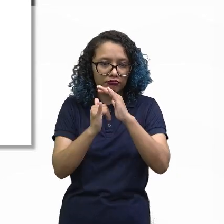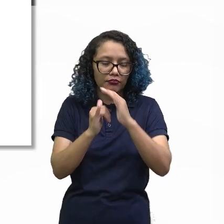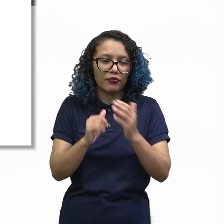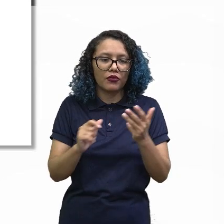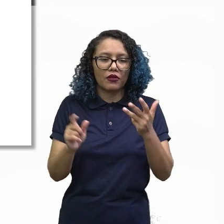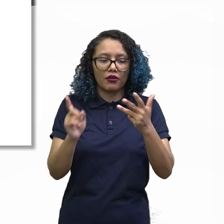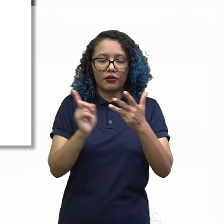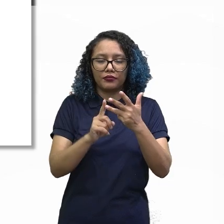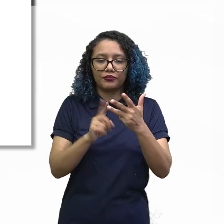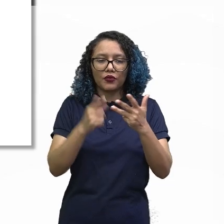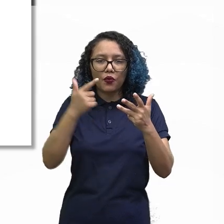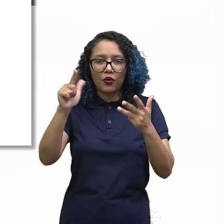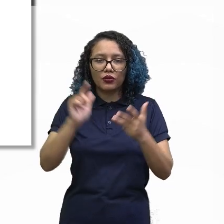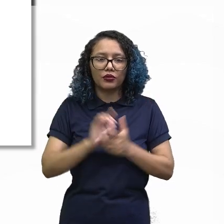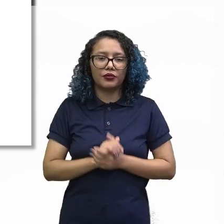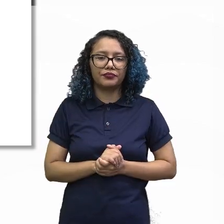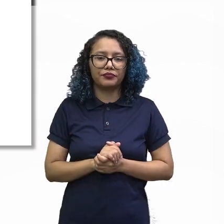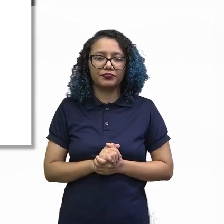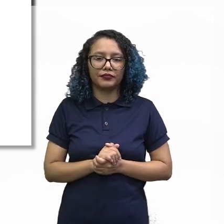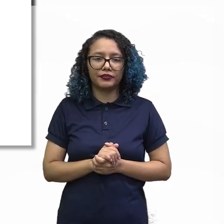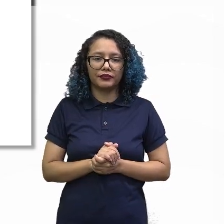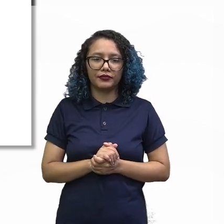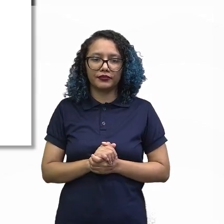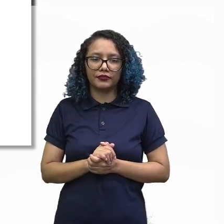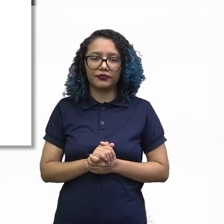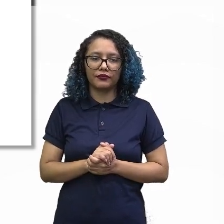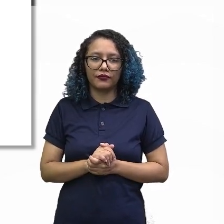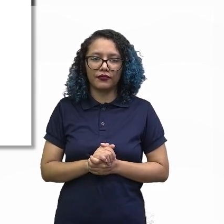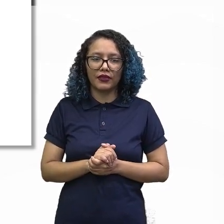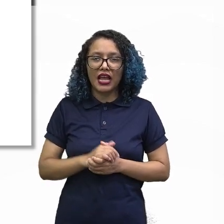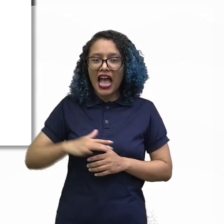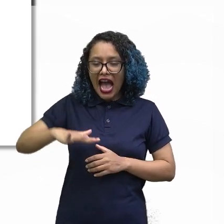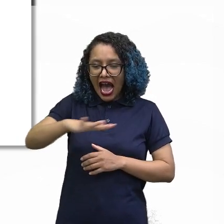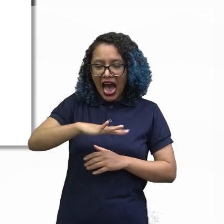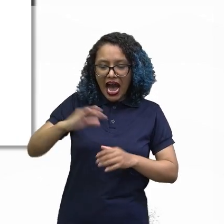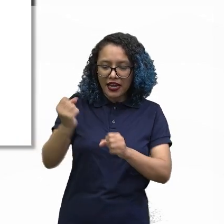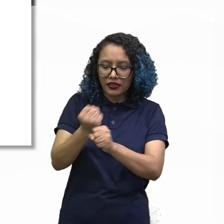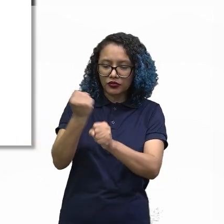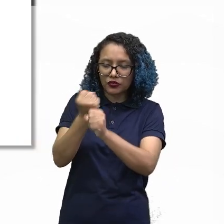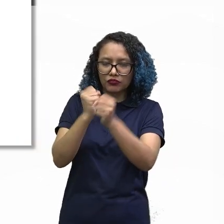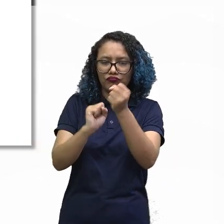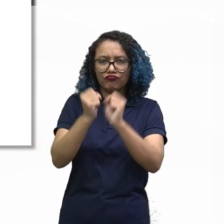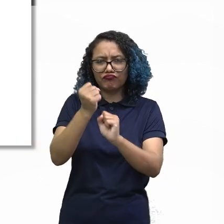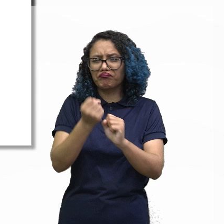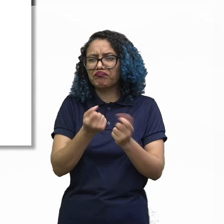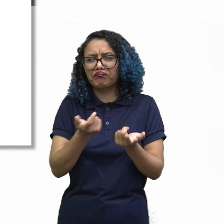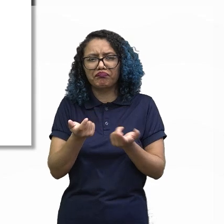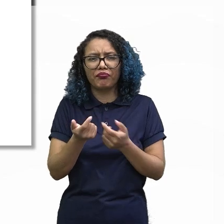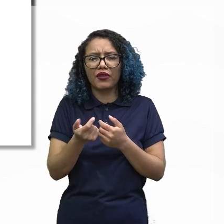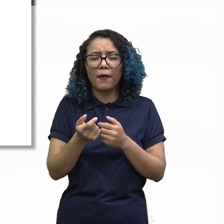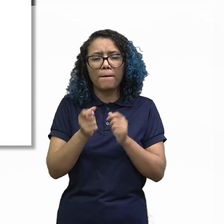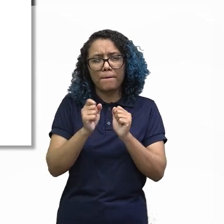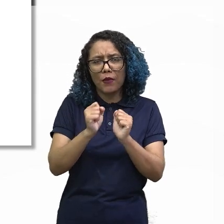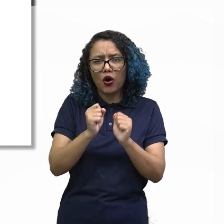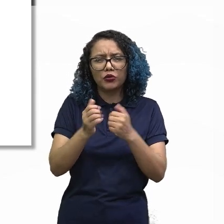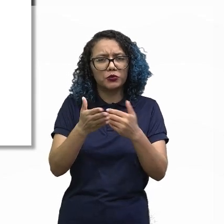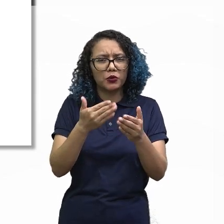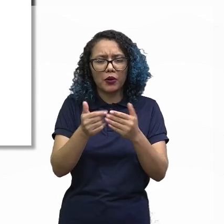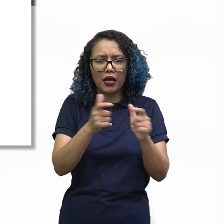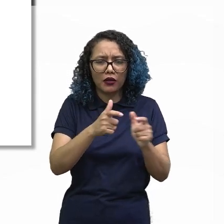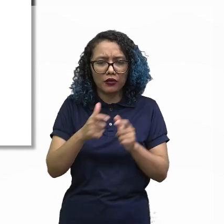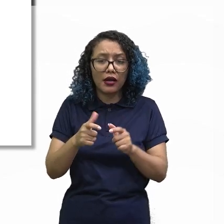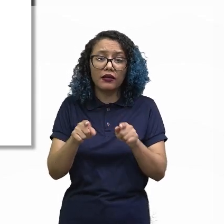Mais uma vantagem, pequena demanda por áreas para sua instalação, além de poder ser